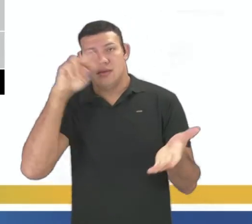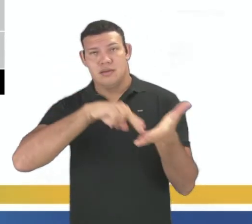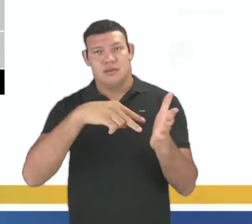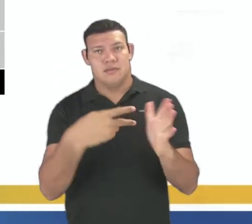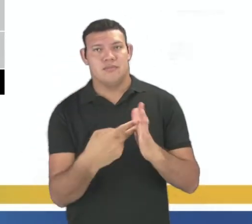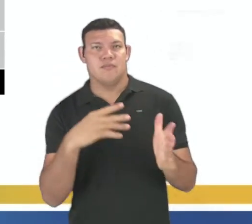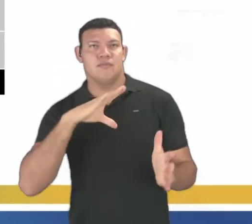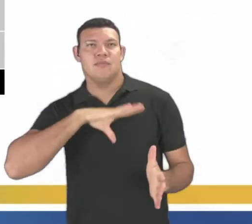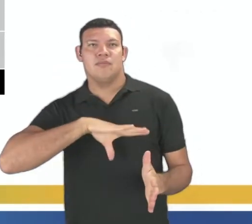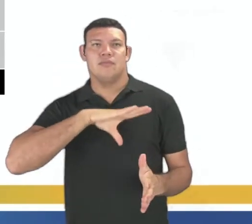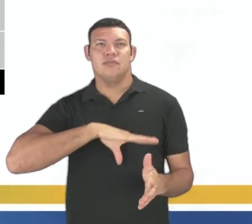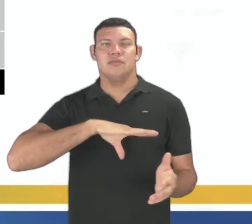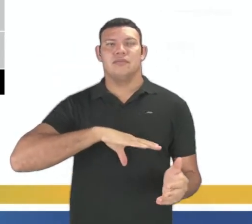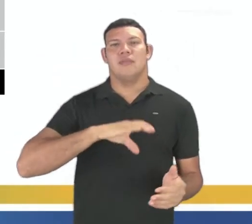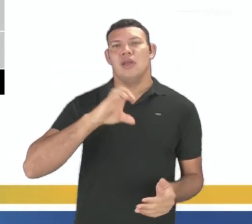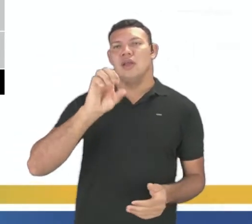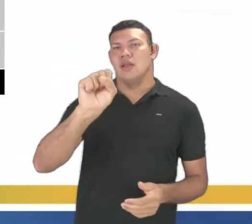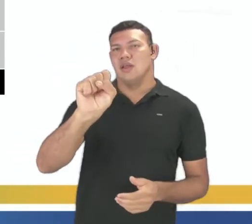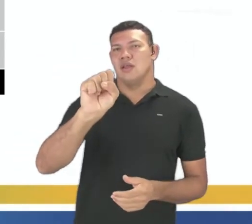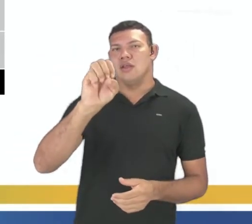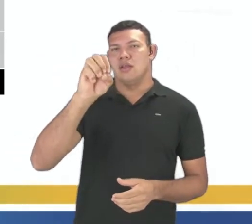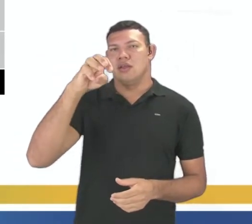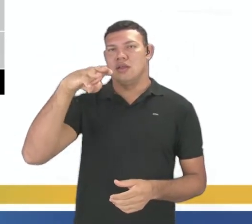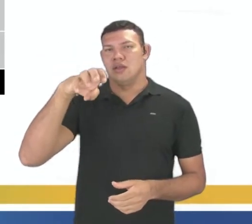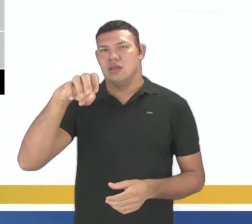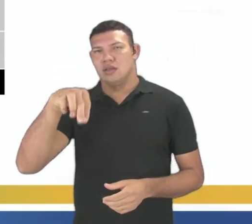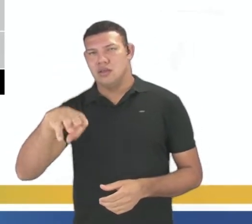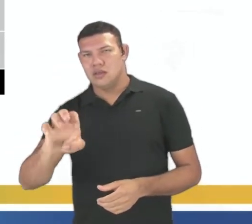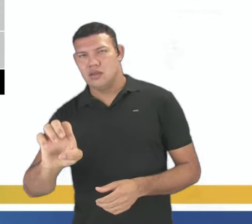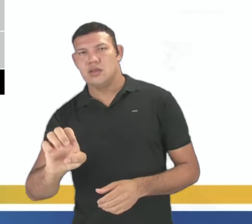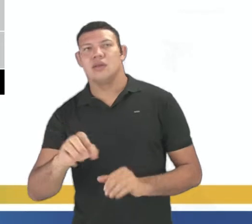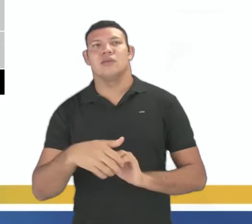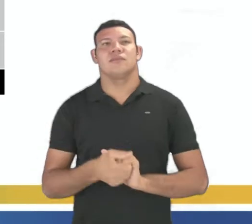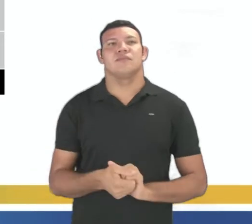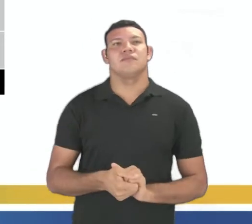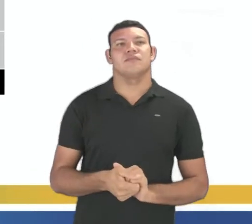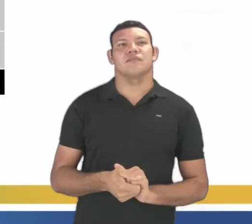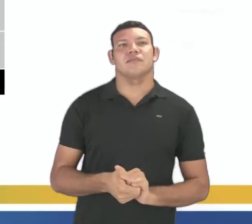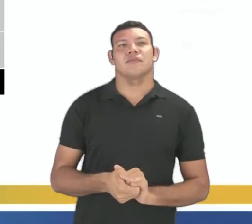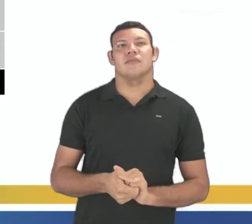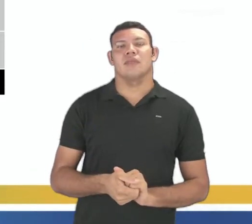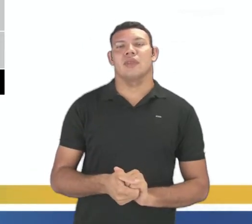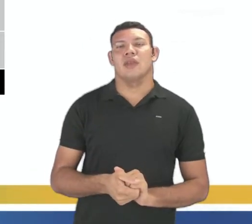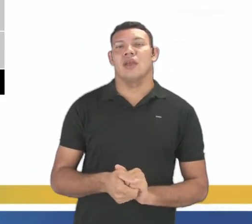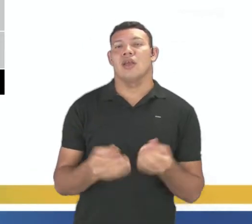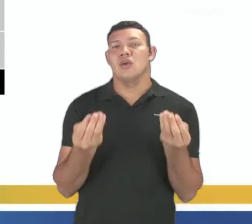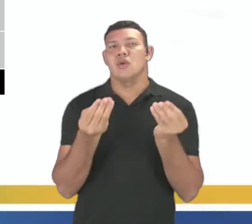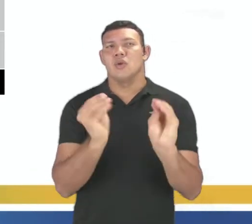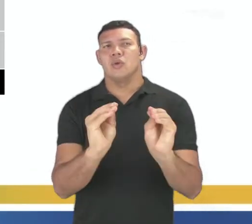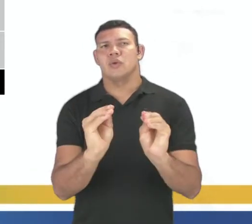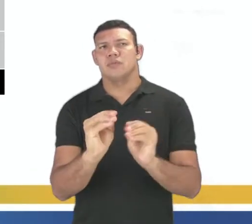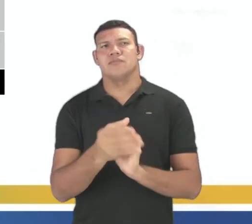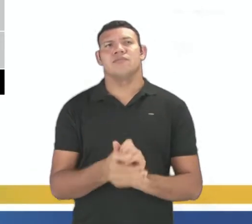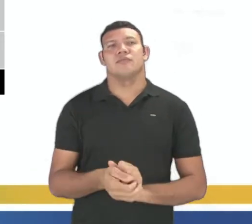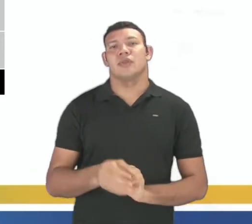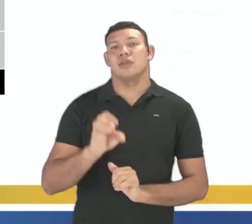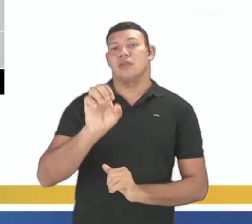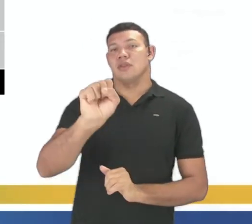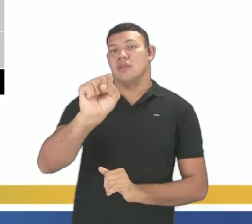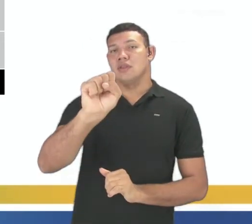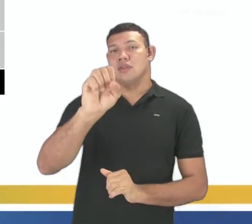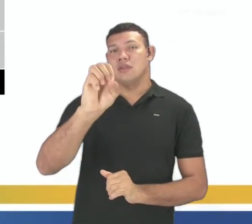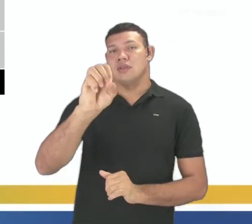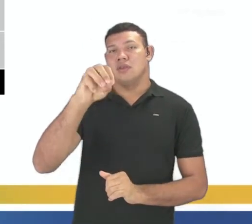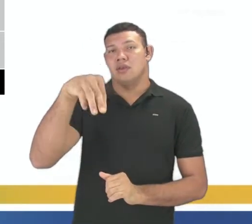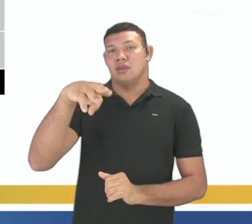Nós temos ali somebody, logo no começo, estão vendo? Traduzindo alguém.